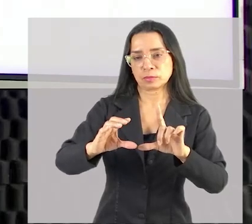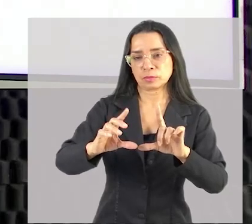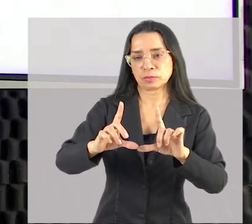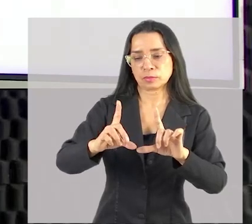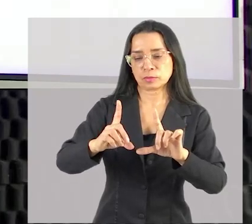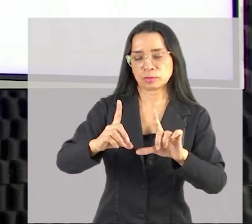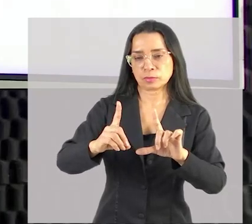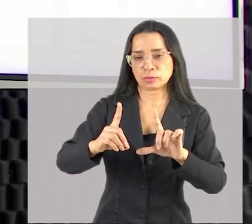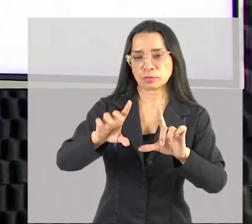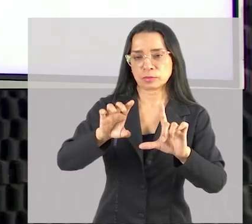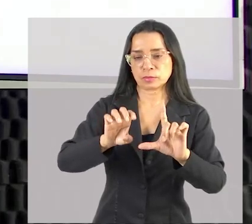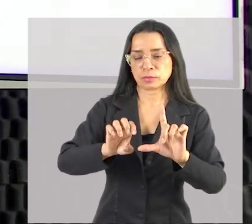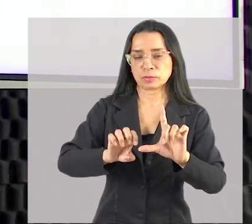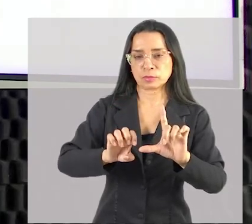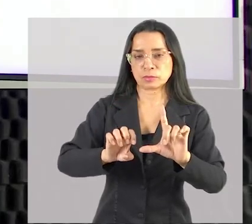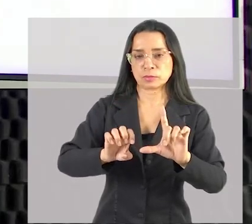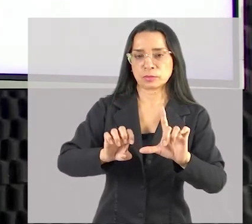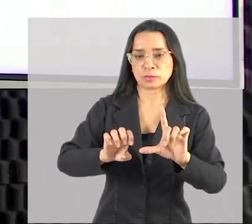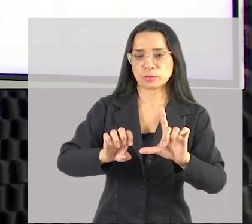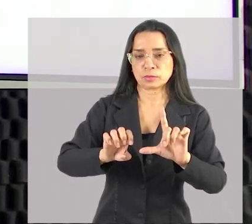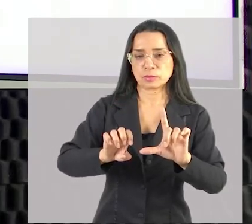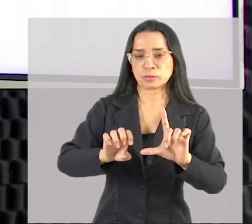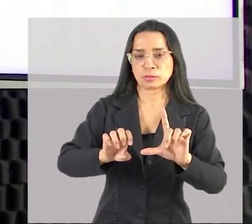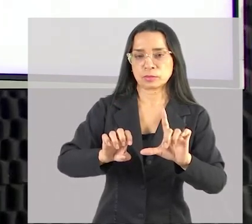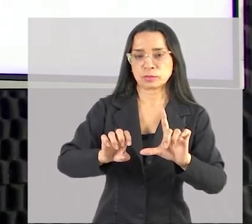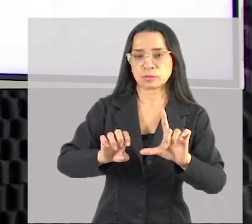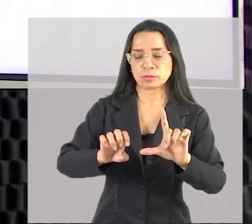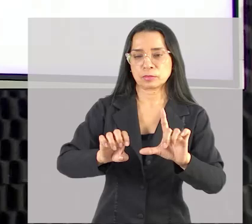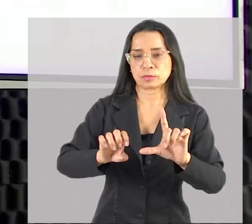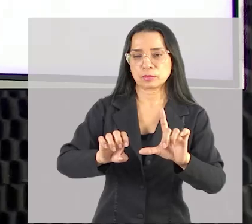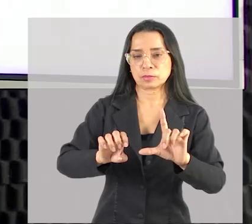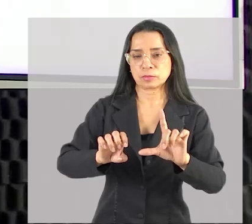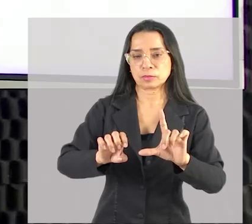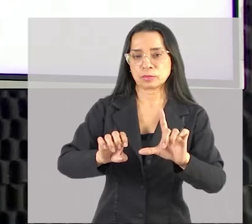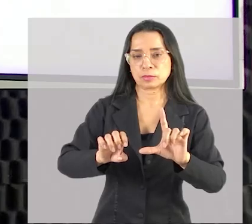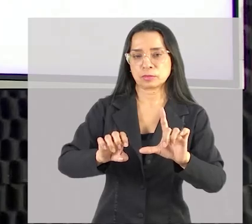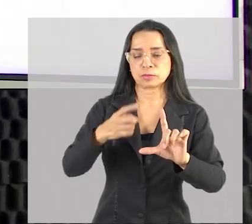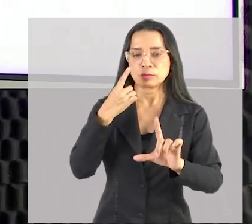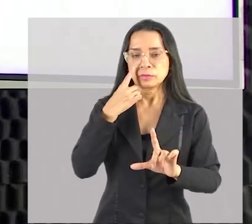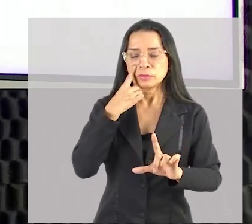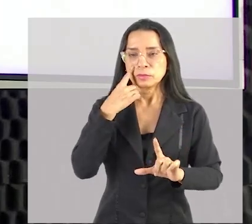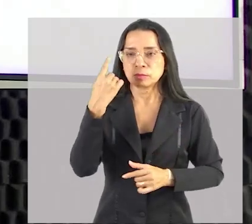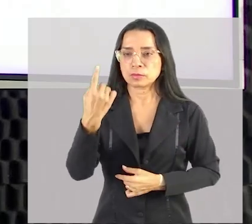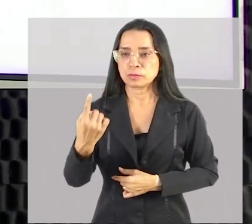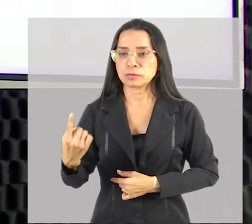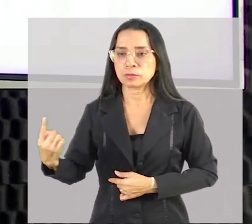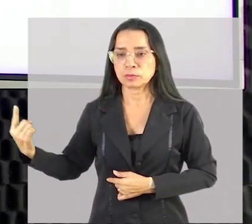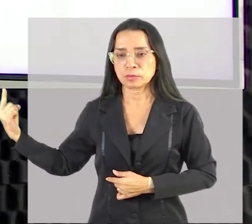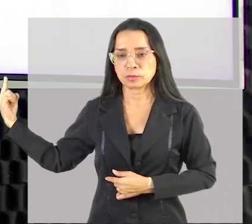desidratação, substituição, eliminação, oxidação. Olha só.